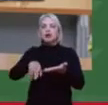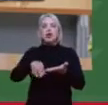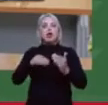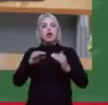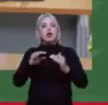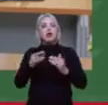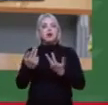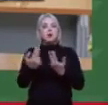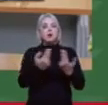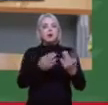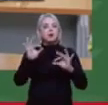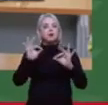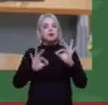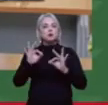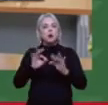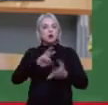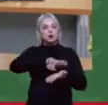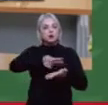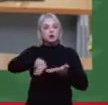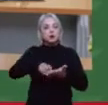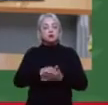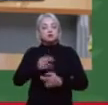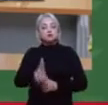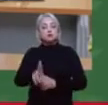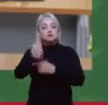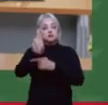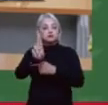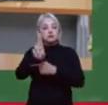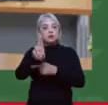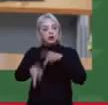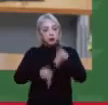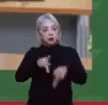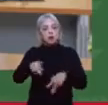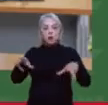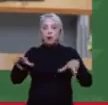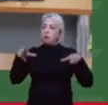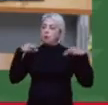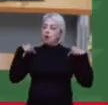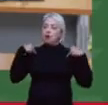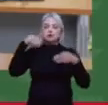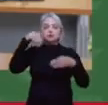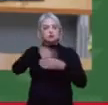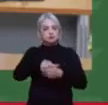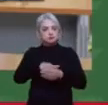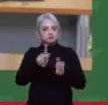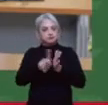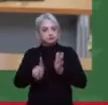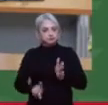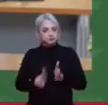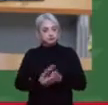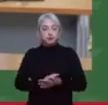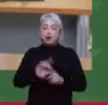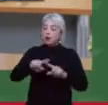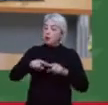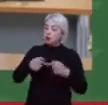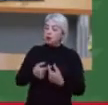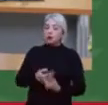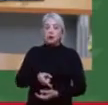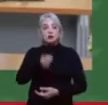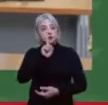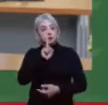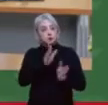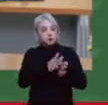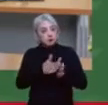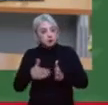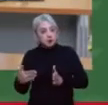proporcionalidade pela diversidade e representação que o povo merece pelo seu voto. Por isso, nessa primeira